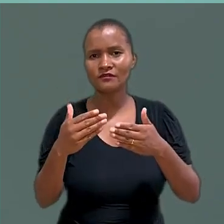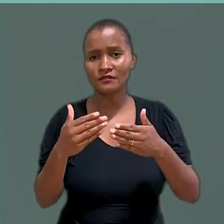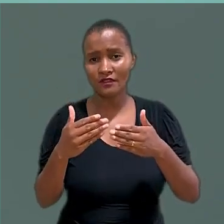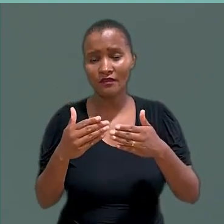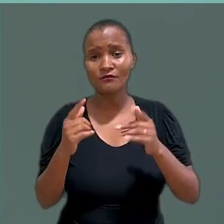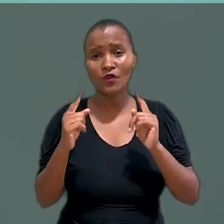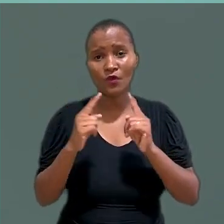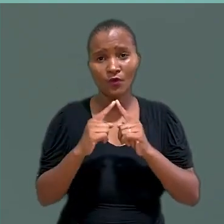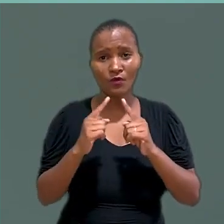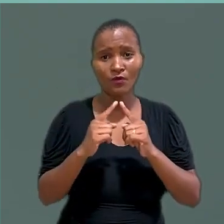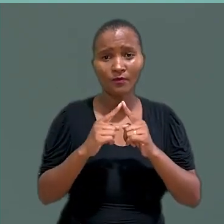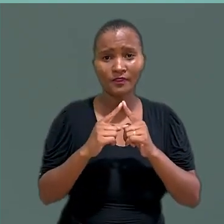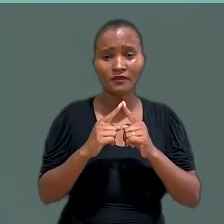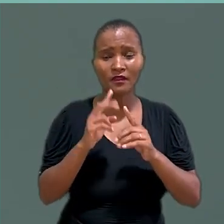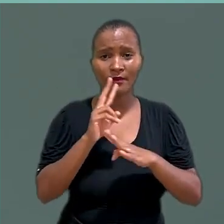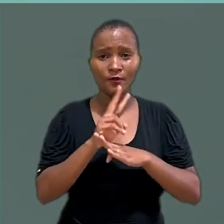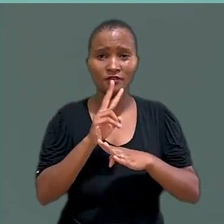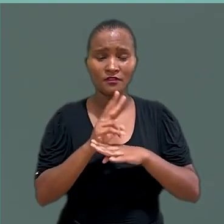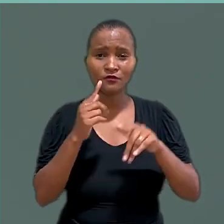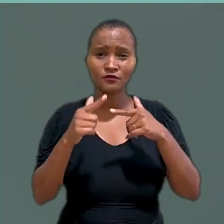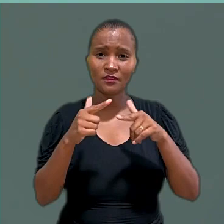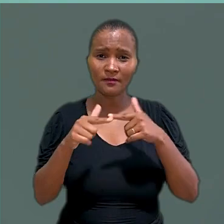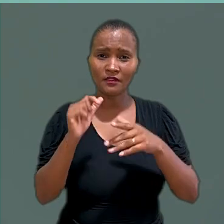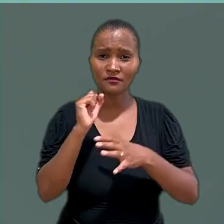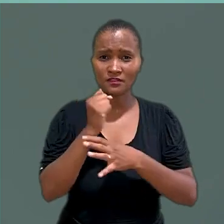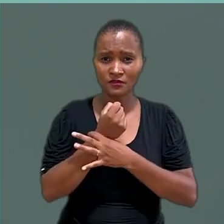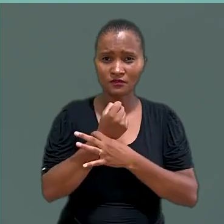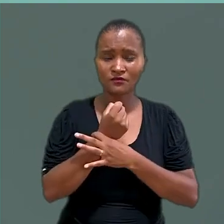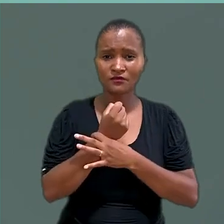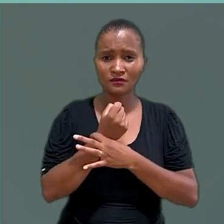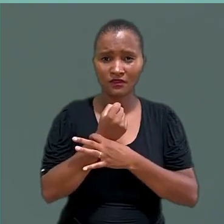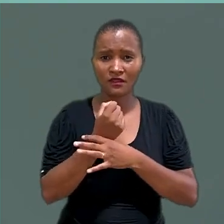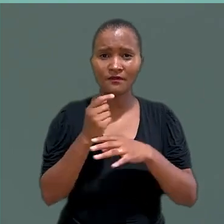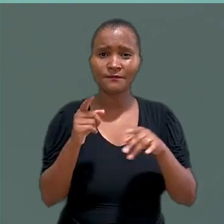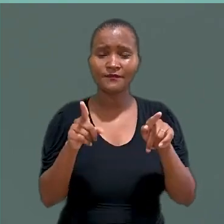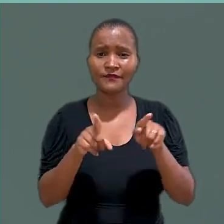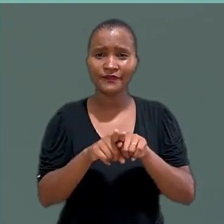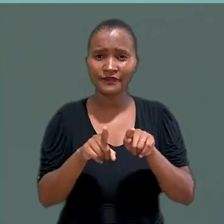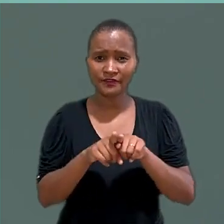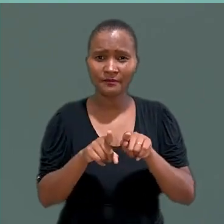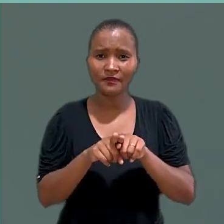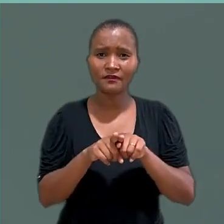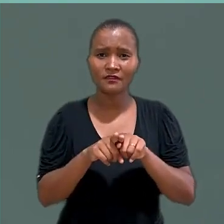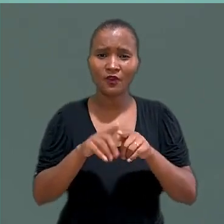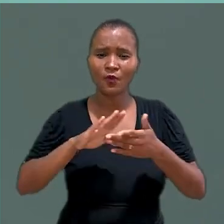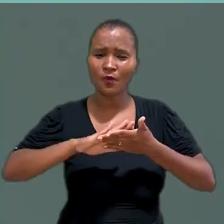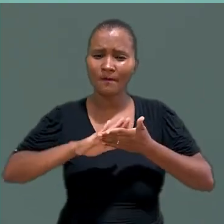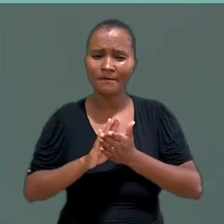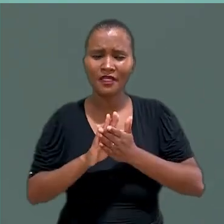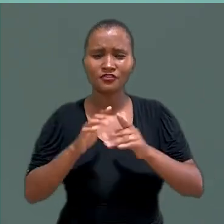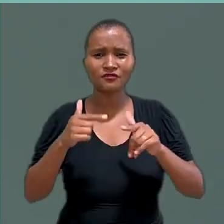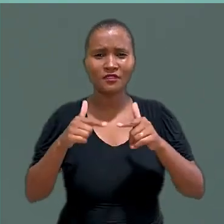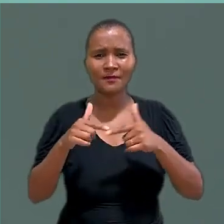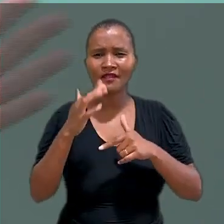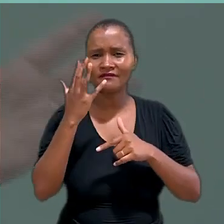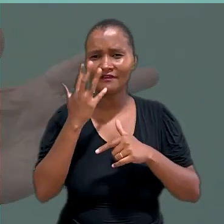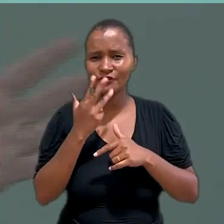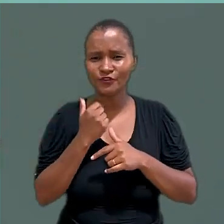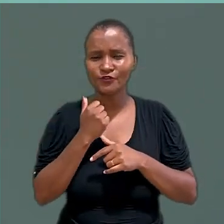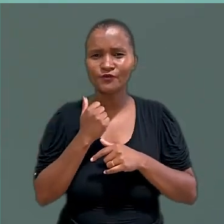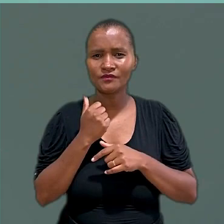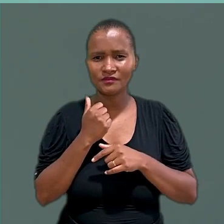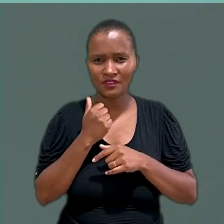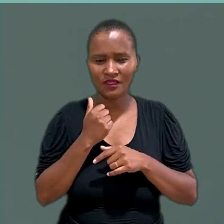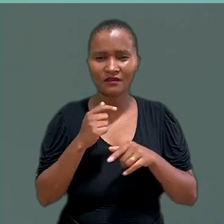desenvolvendo, que tem a ver com a proteção ao trabalho seguro e também o combate ao trabalho infantil,